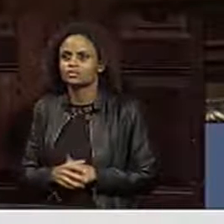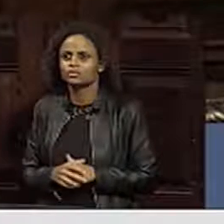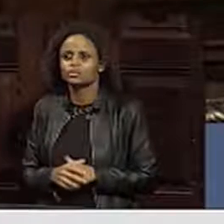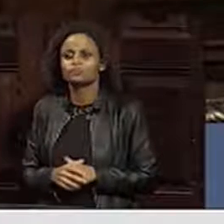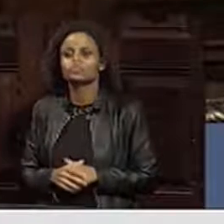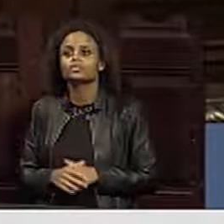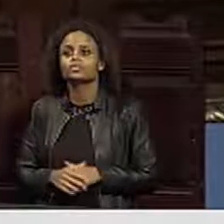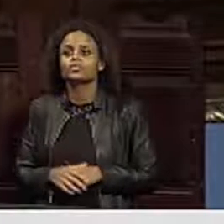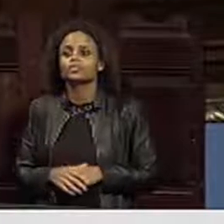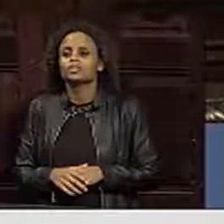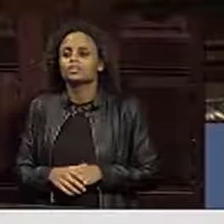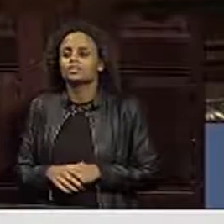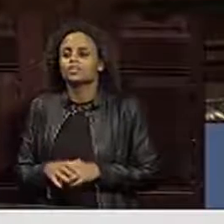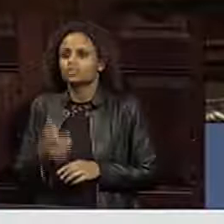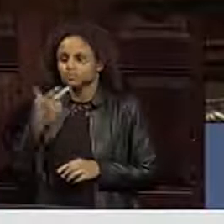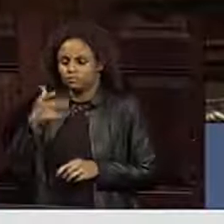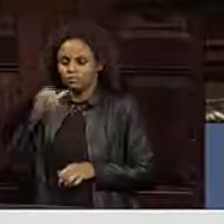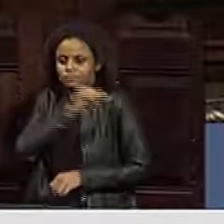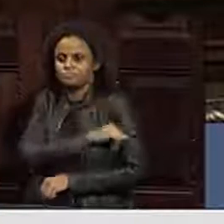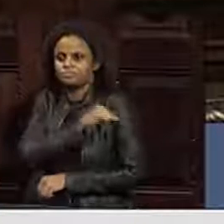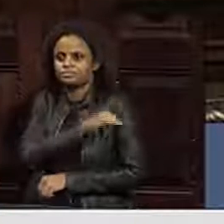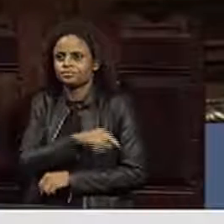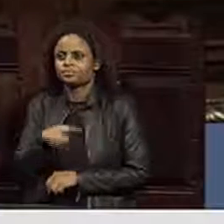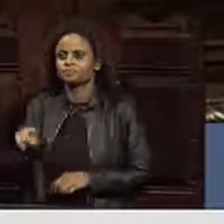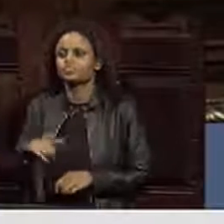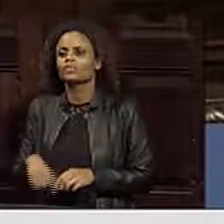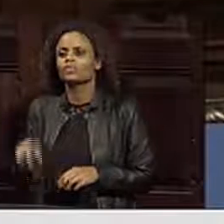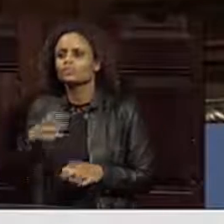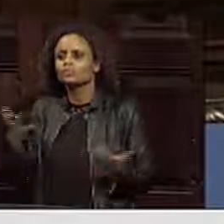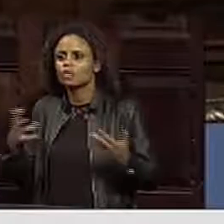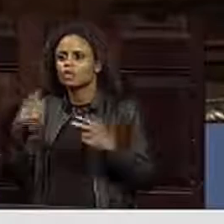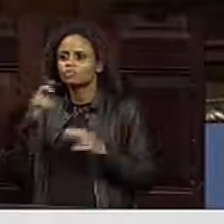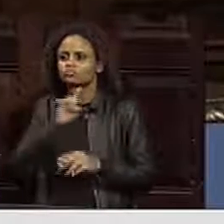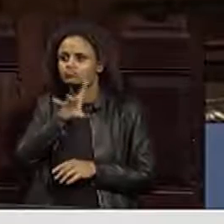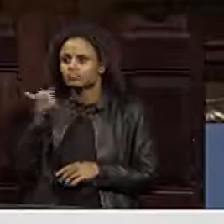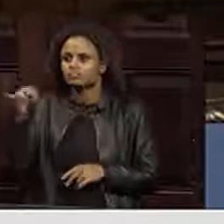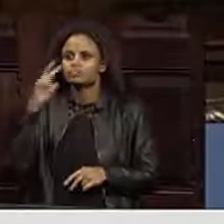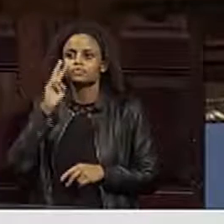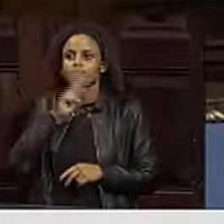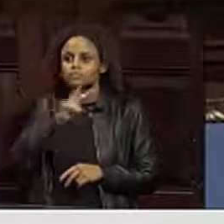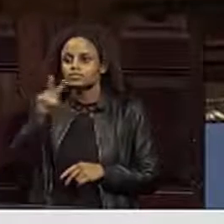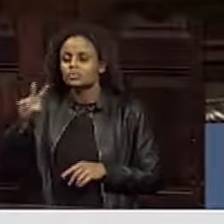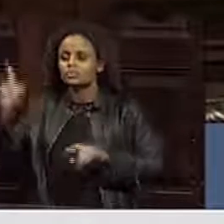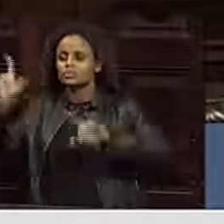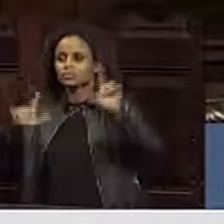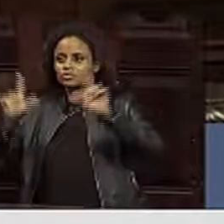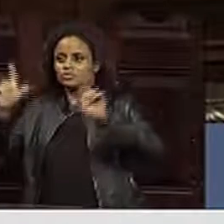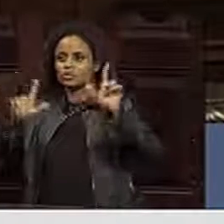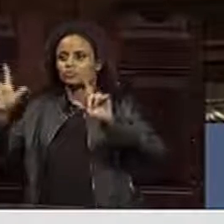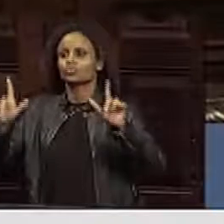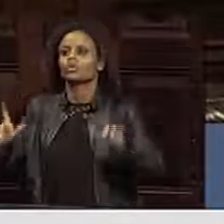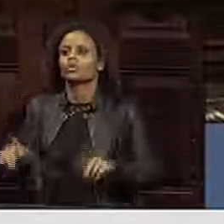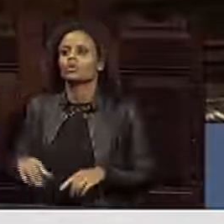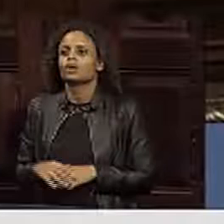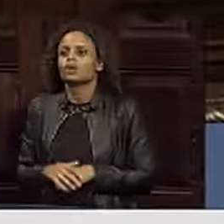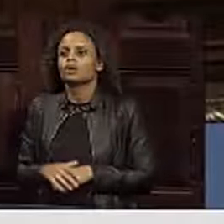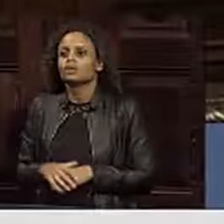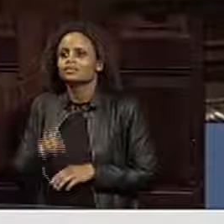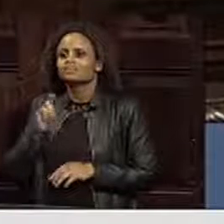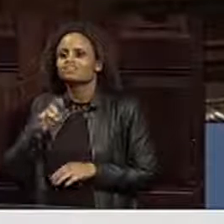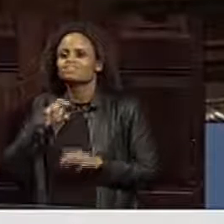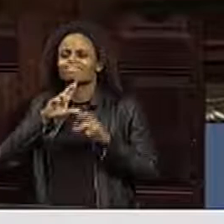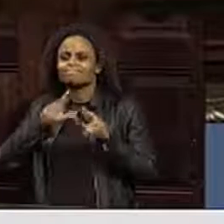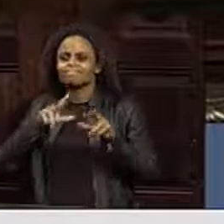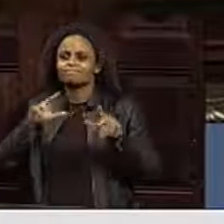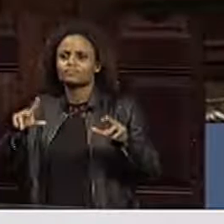pública no Estado do Rio de Janeiro. Nós temos assistido pela Globo a série de